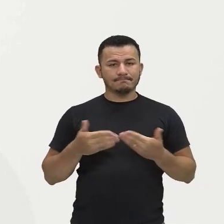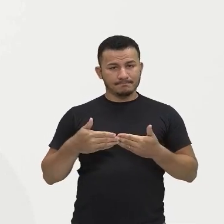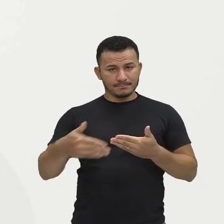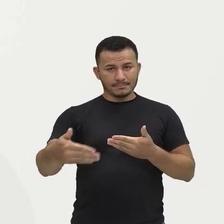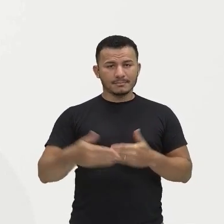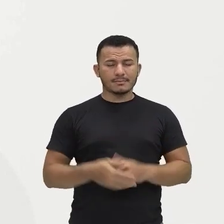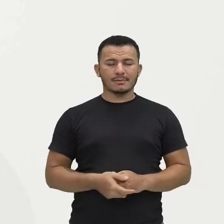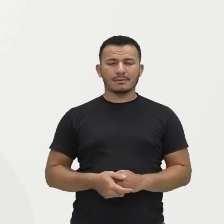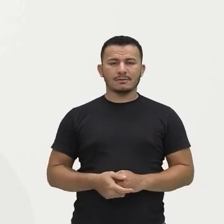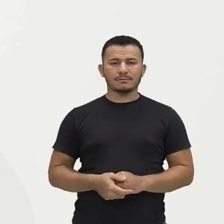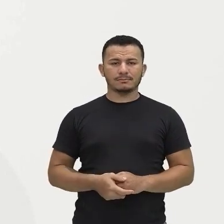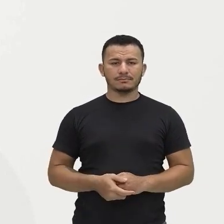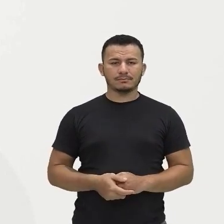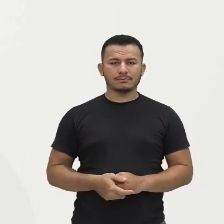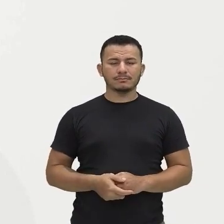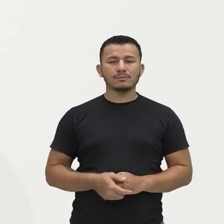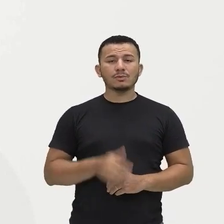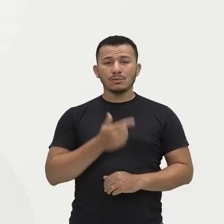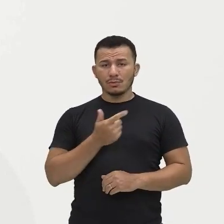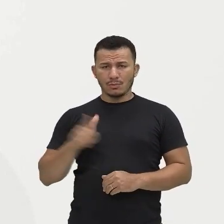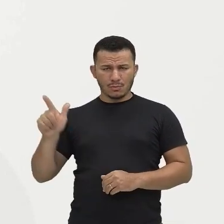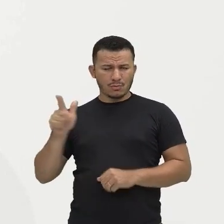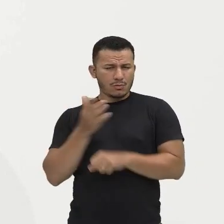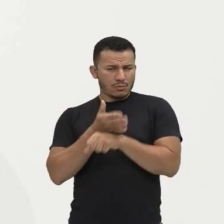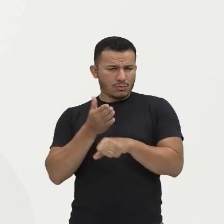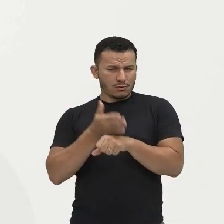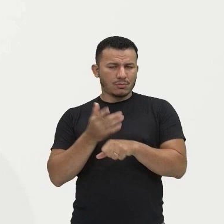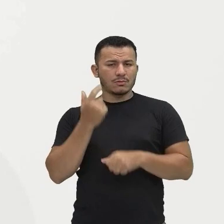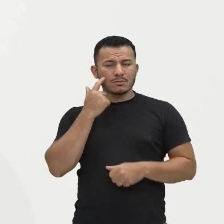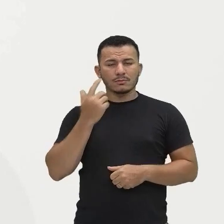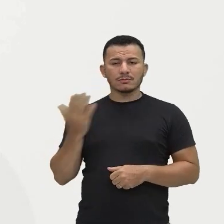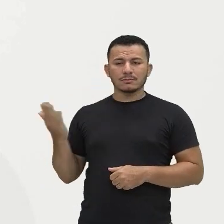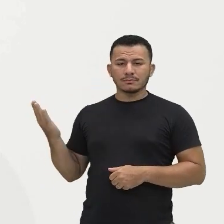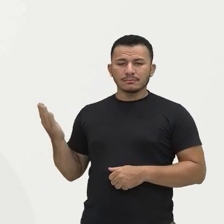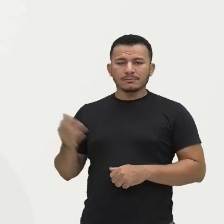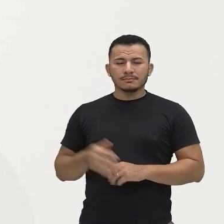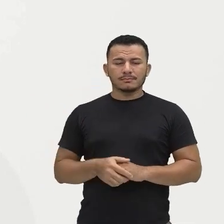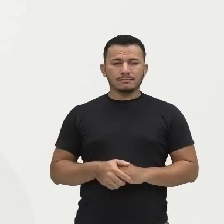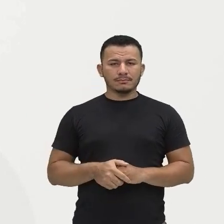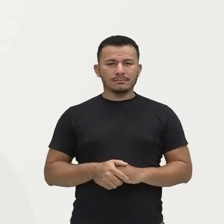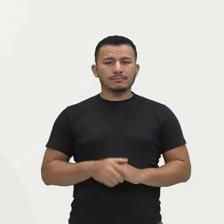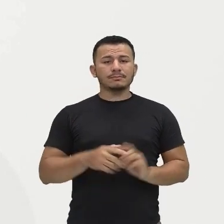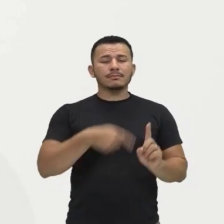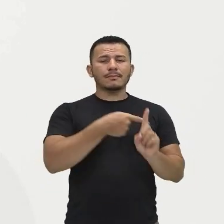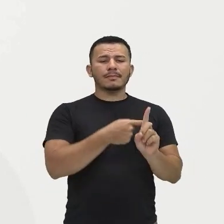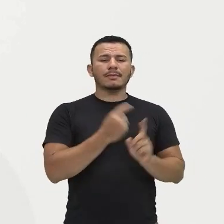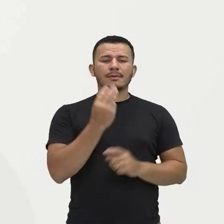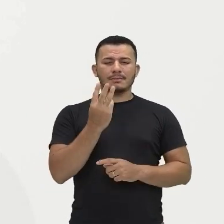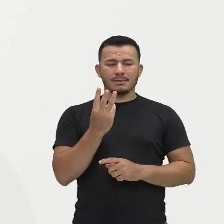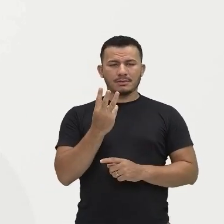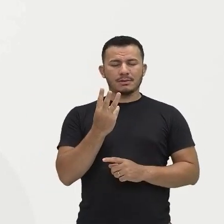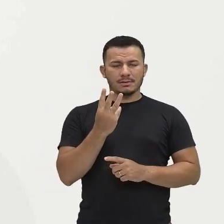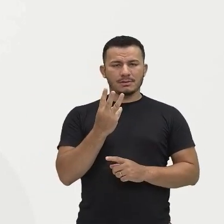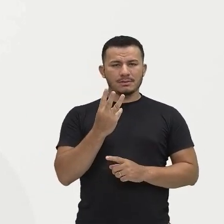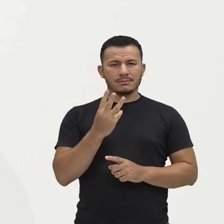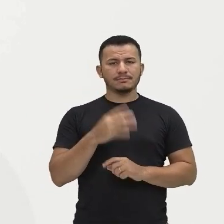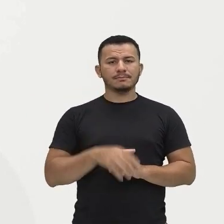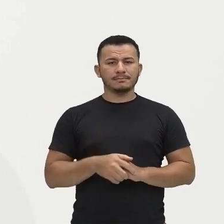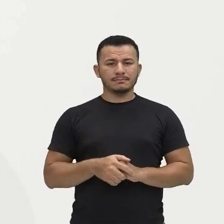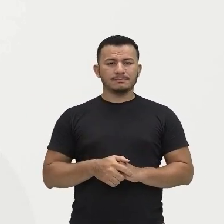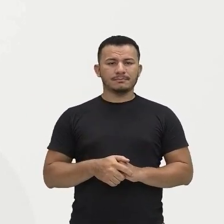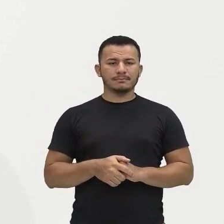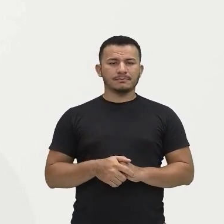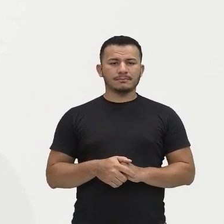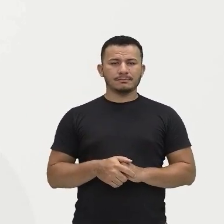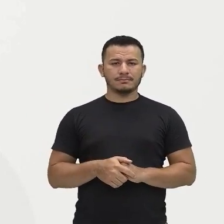bem, continuando. Vamos a mais exemplo. Olha aqui o que eu tenho. Eu tenho mais 3. Beleza,